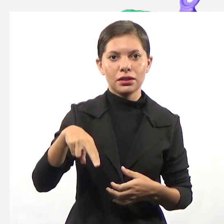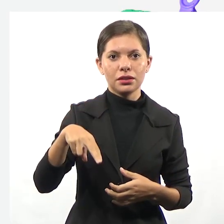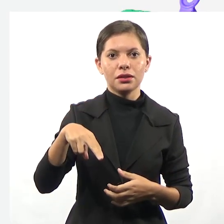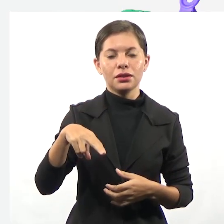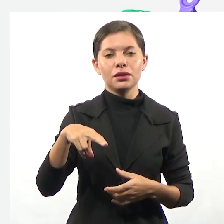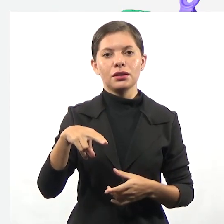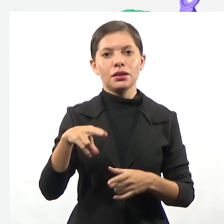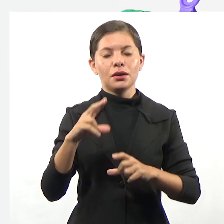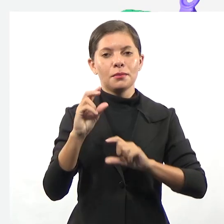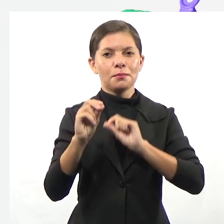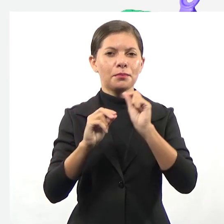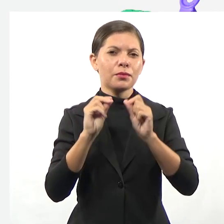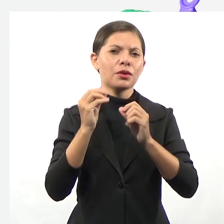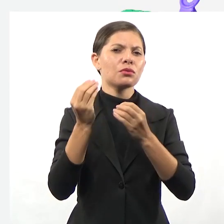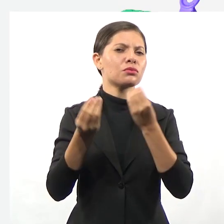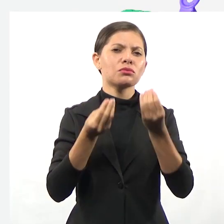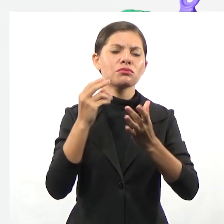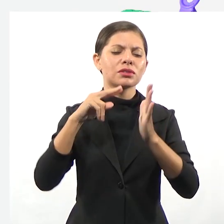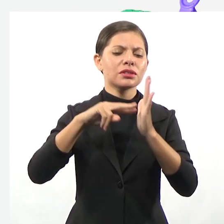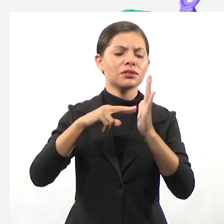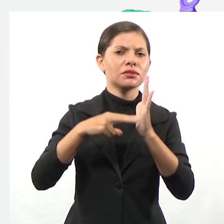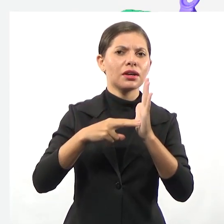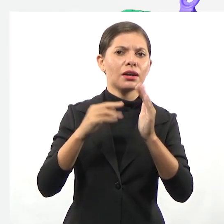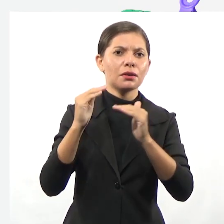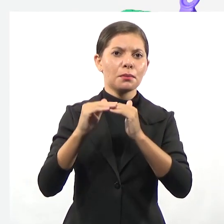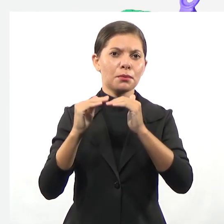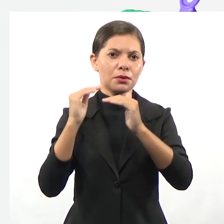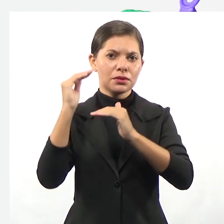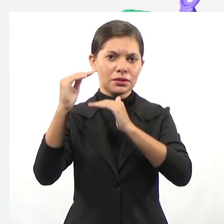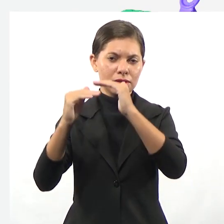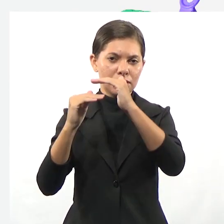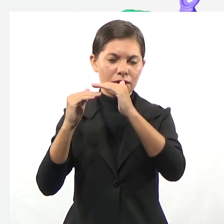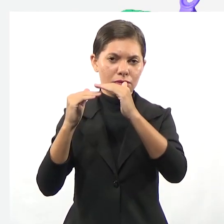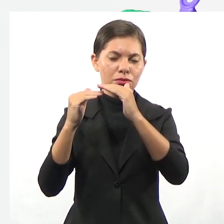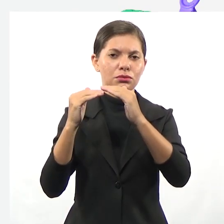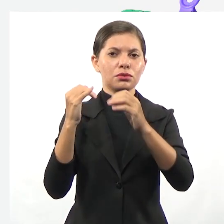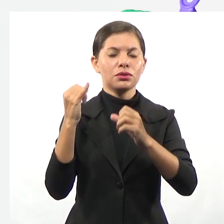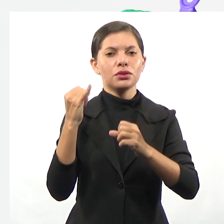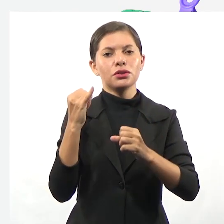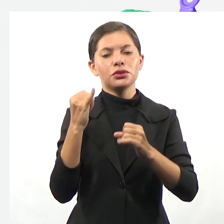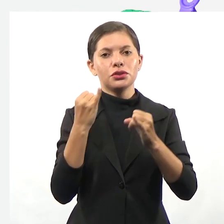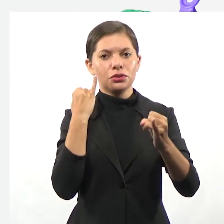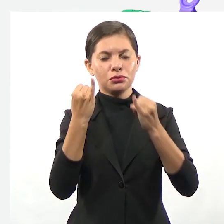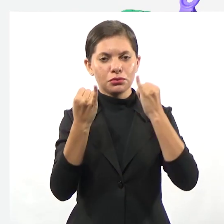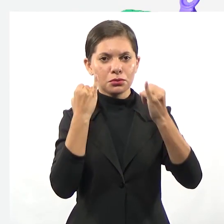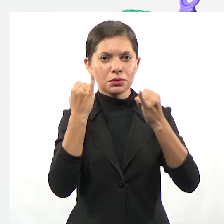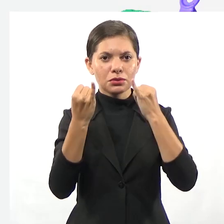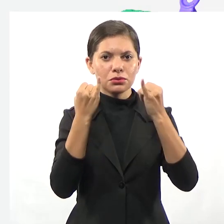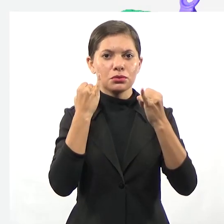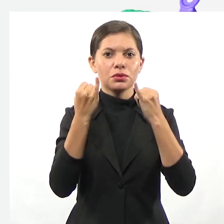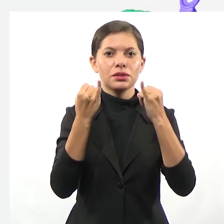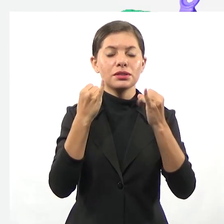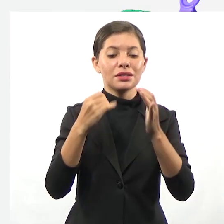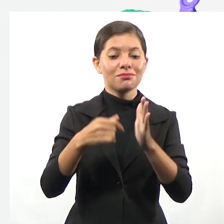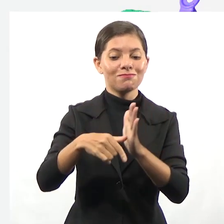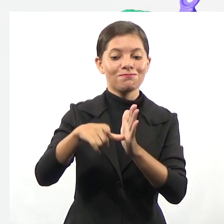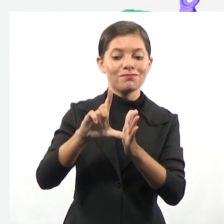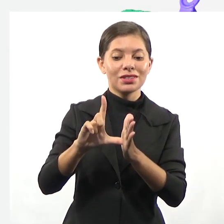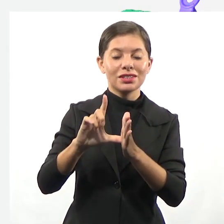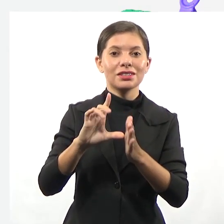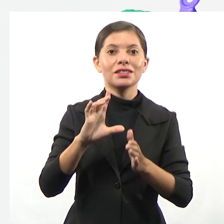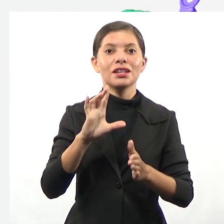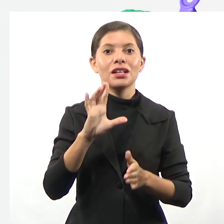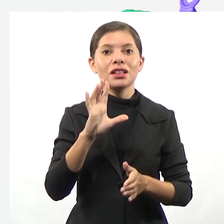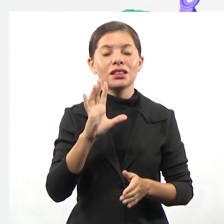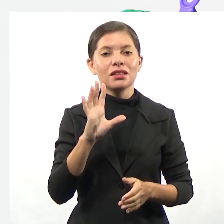previamente desconhecidas e potencialmente úteis a partir de uma grande quantidade de dados, por meio de técnicas